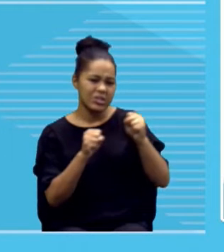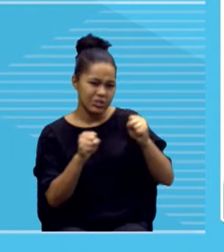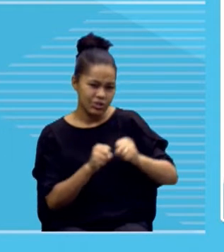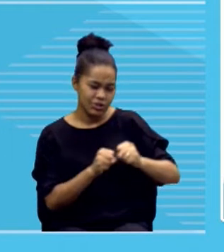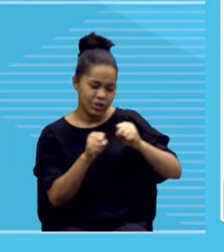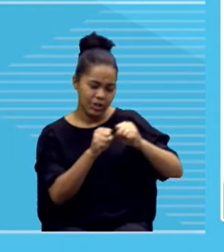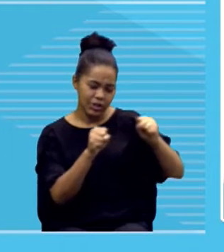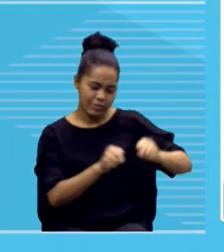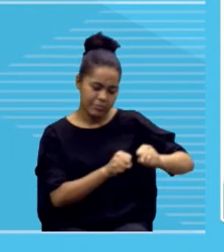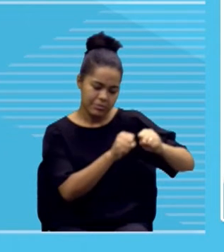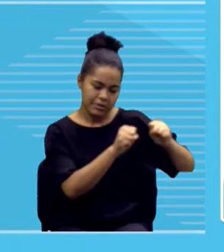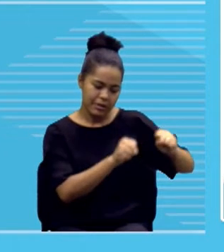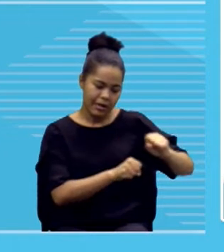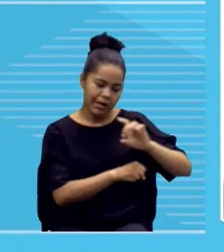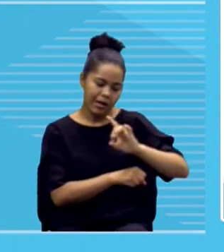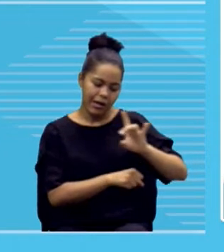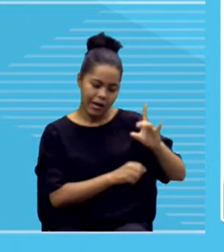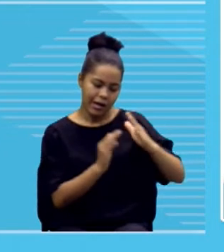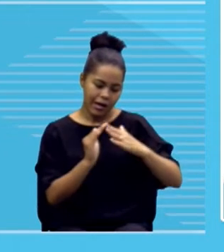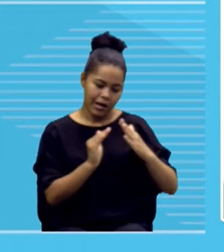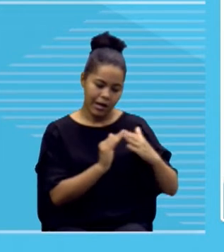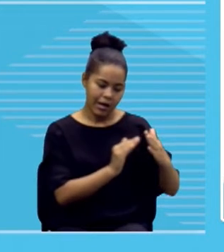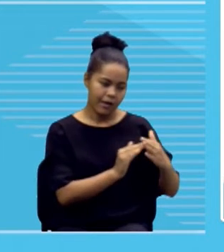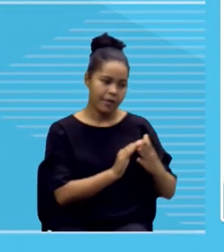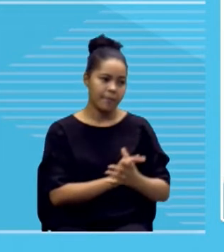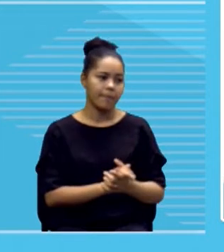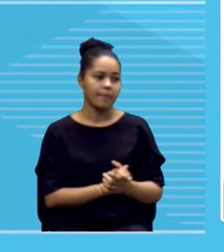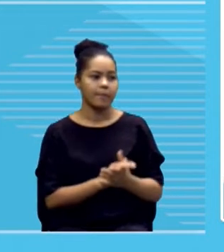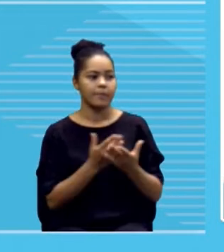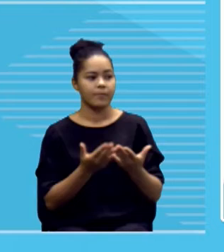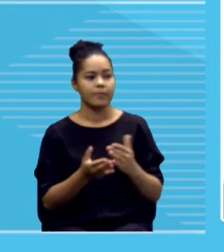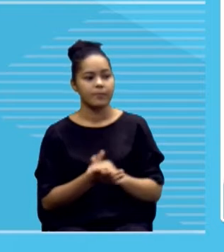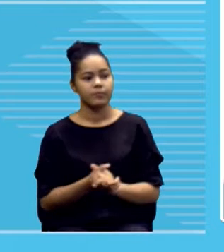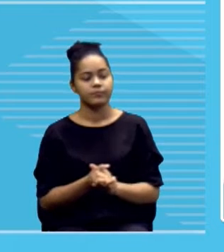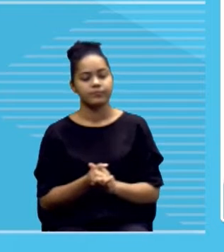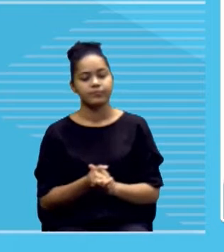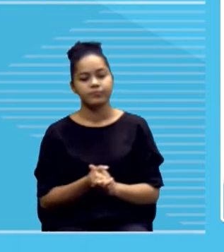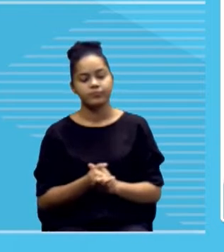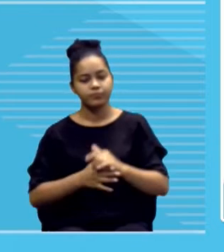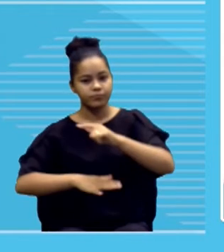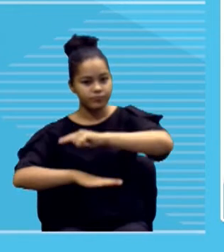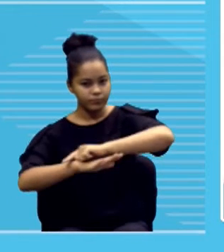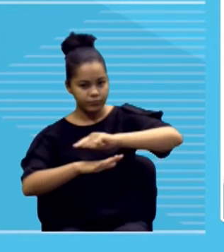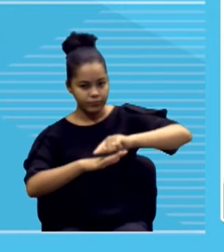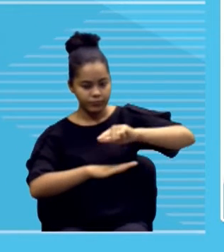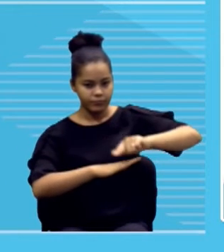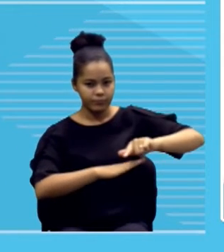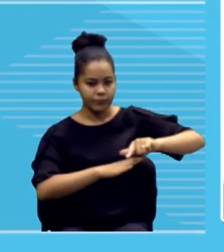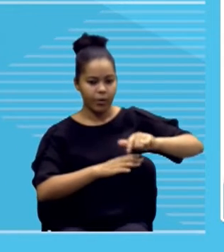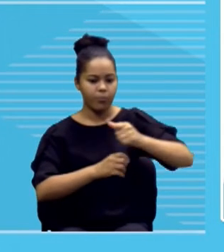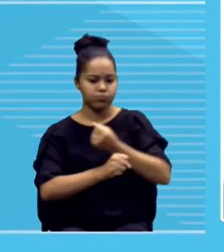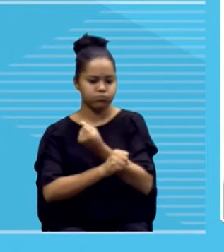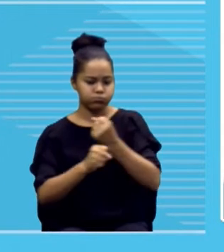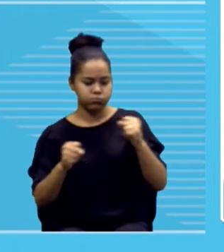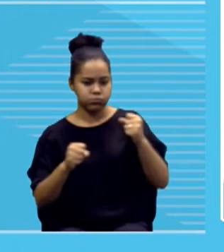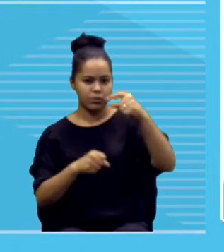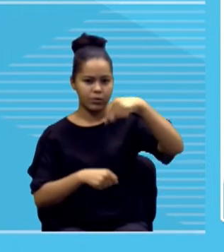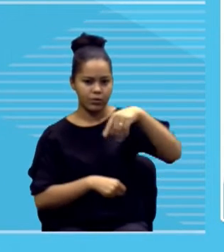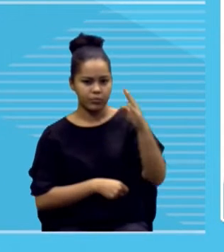temos. Voltando às usinas, as 10 maiores do Brasil são Usina Solar de São Gonçalo, que